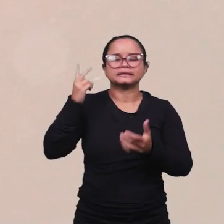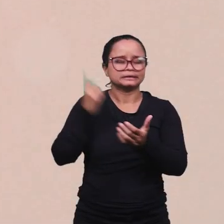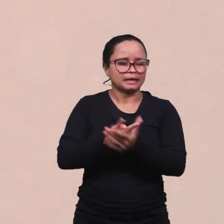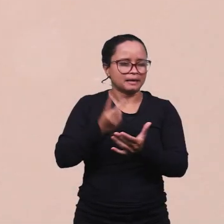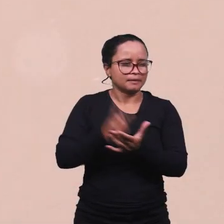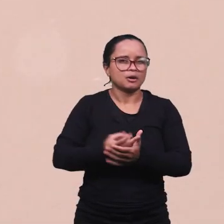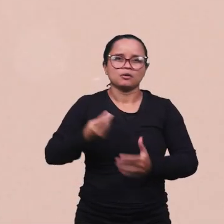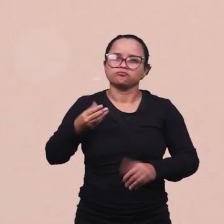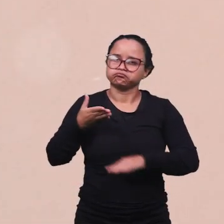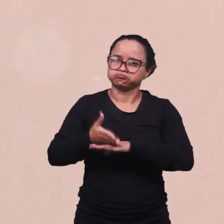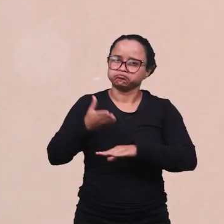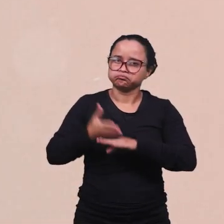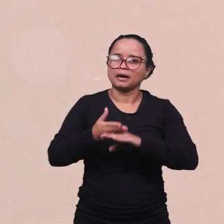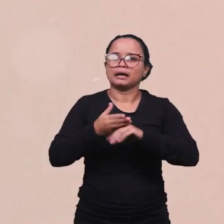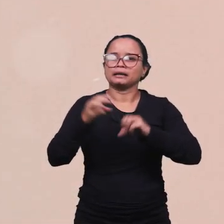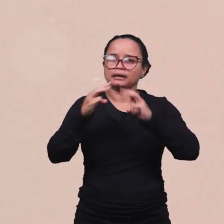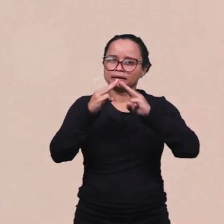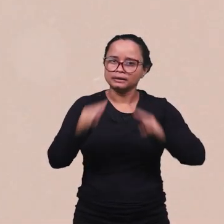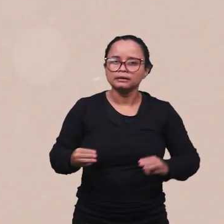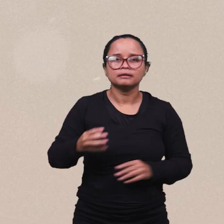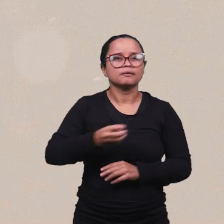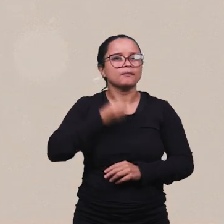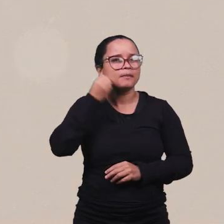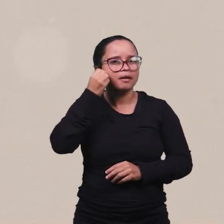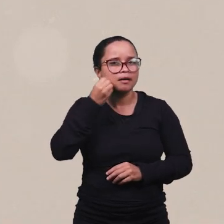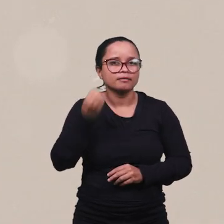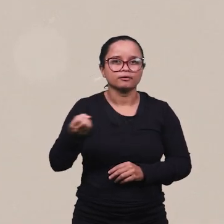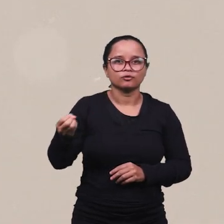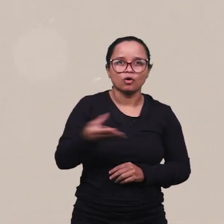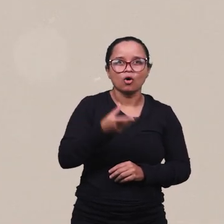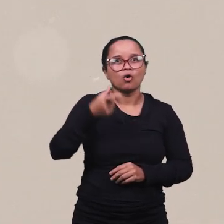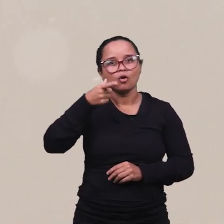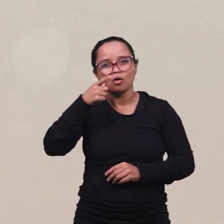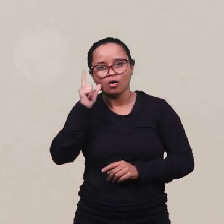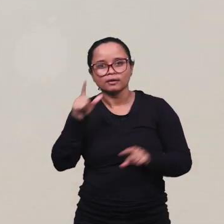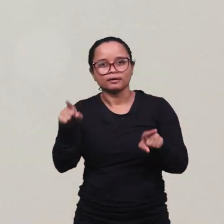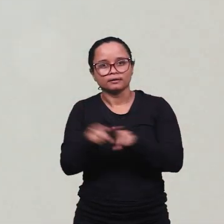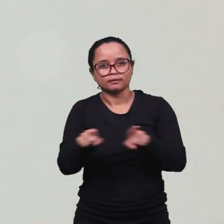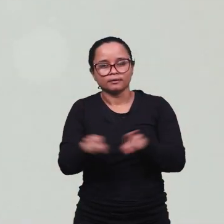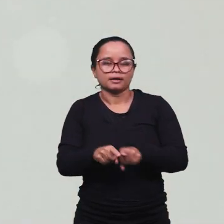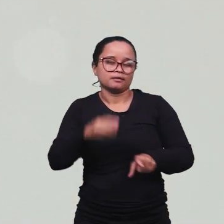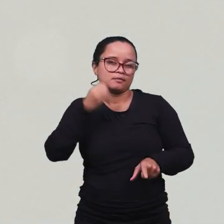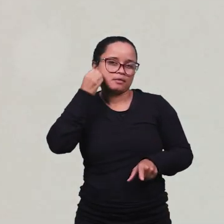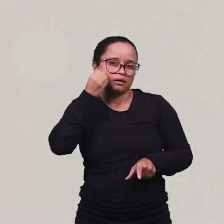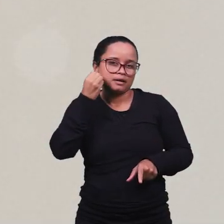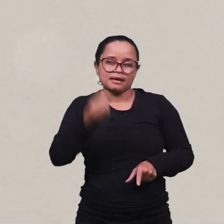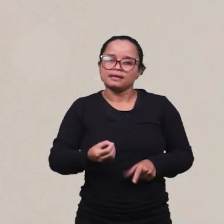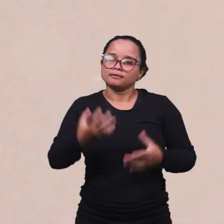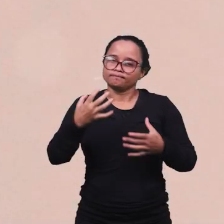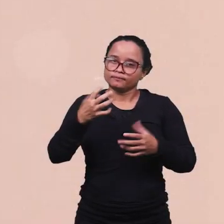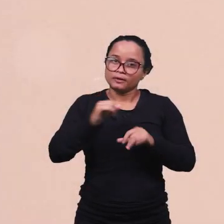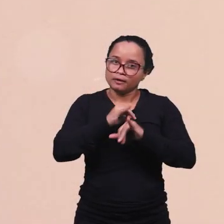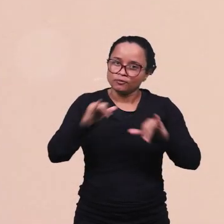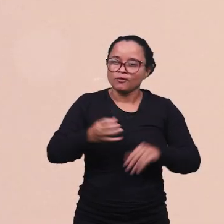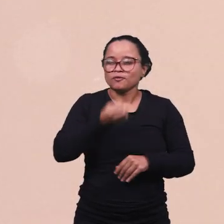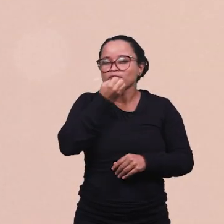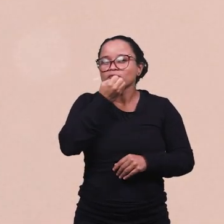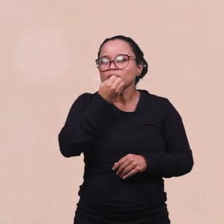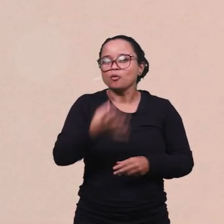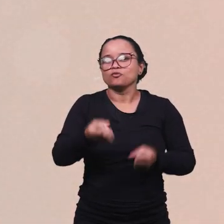Sempre venho e tenho uma experiência, cada dia uma experiência nova. Ontem também o irmão contou uma experiência ali para a gente, foi muito